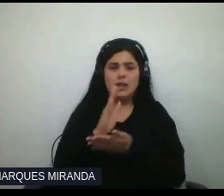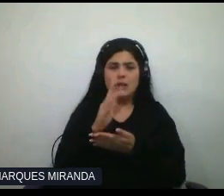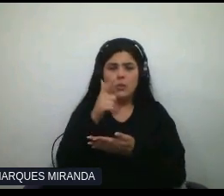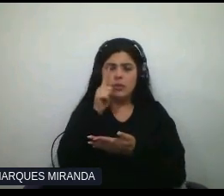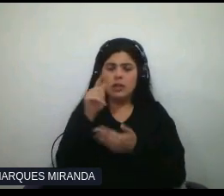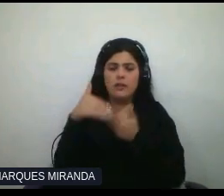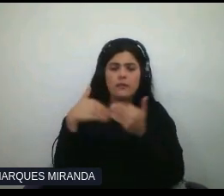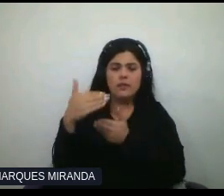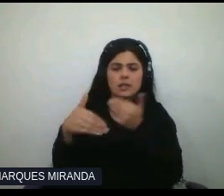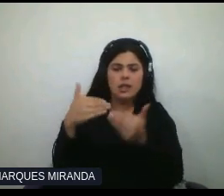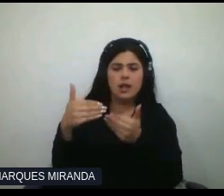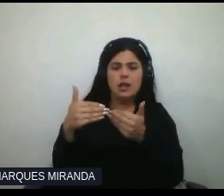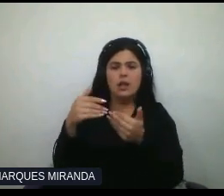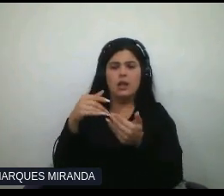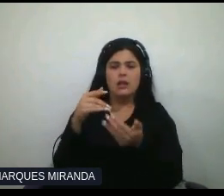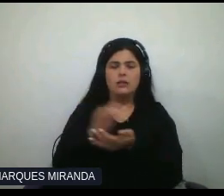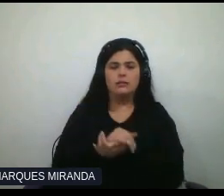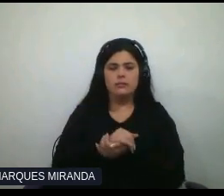com